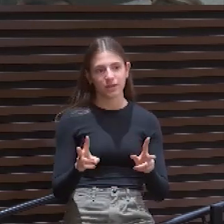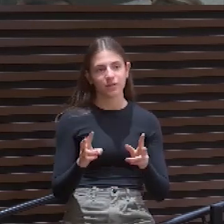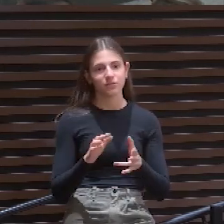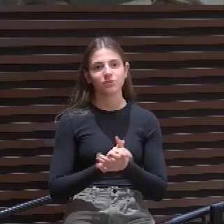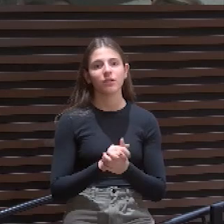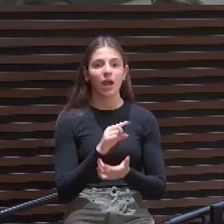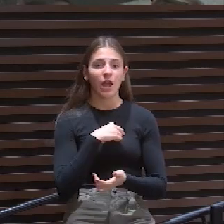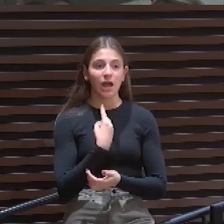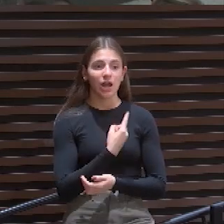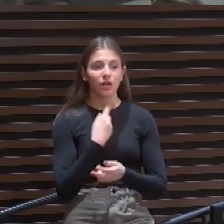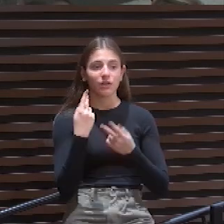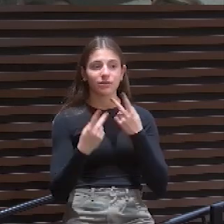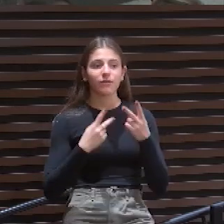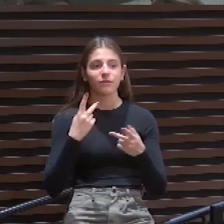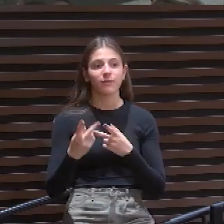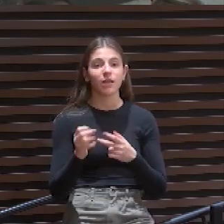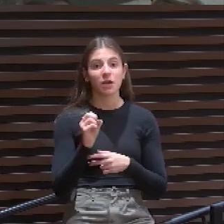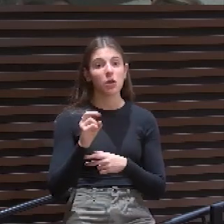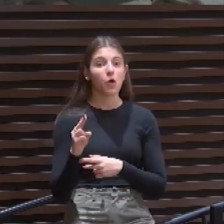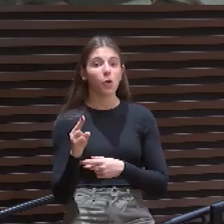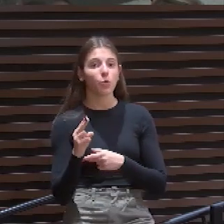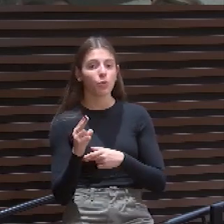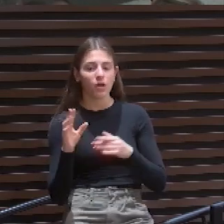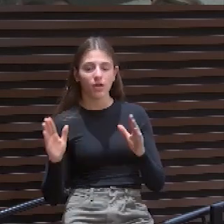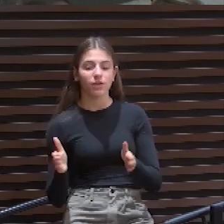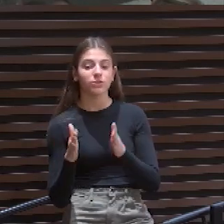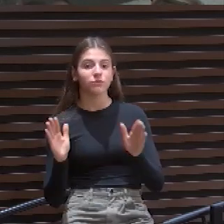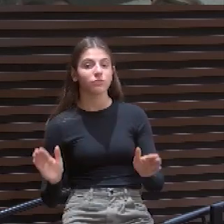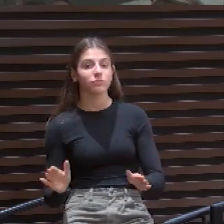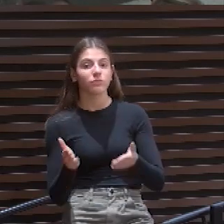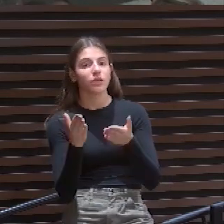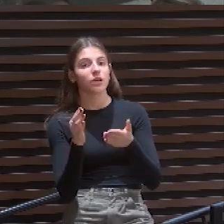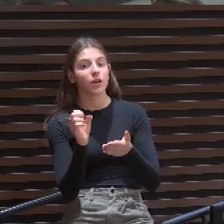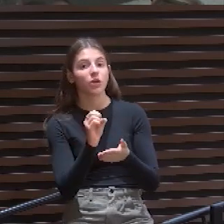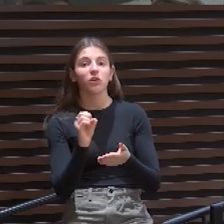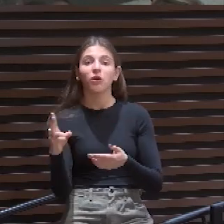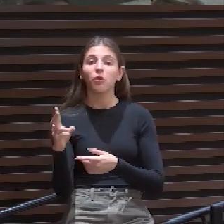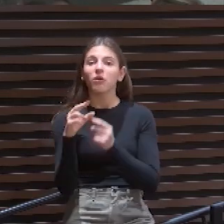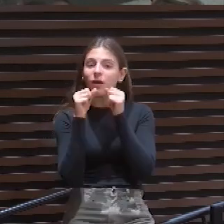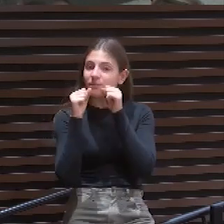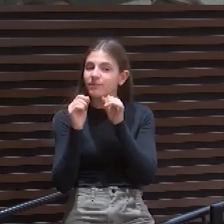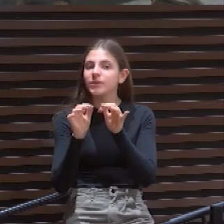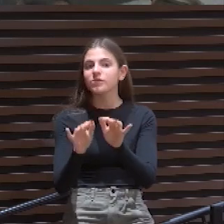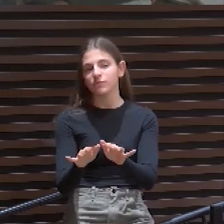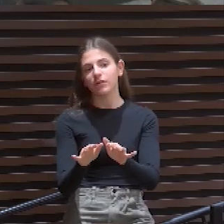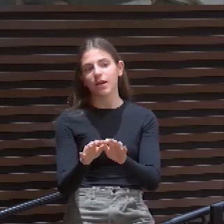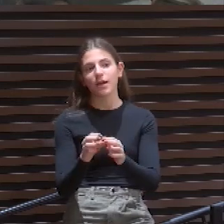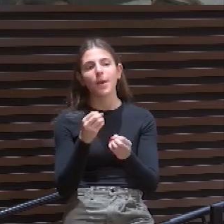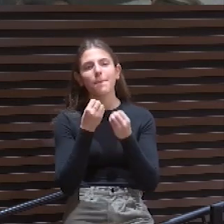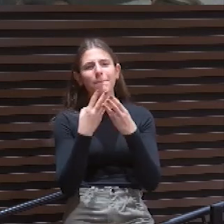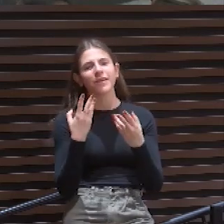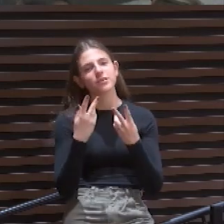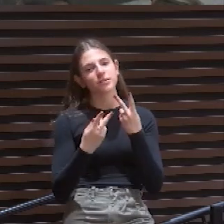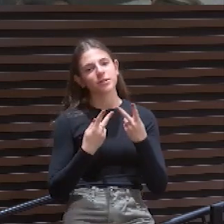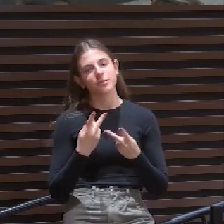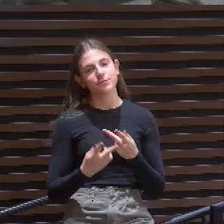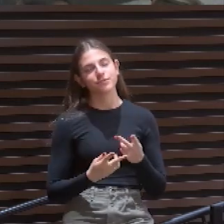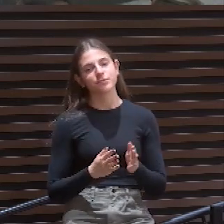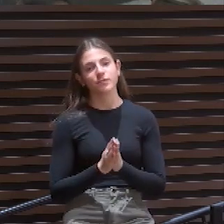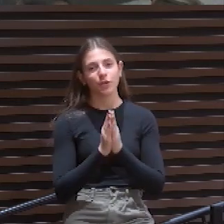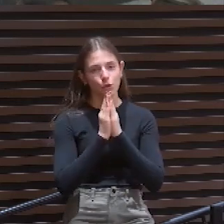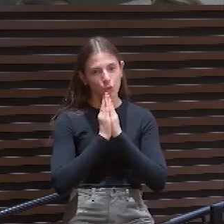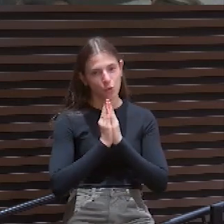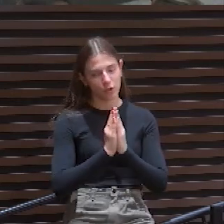A nossa fala, ou ela tem que edificar, ou abençoar, bendizer e